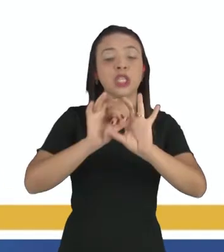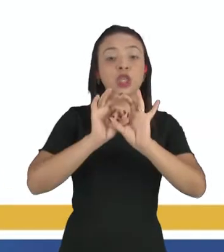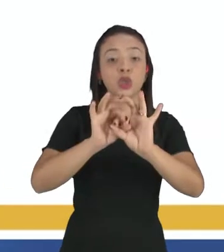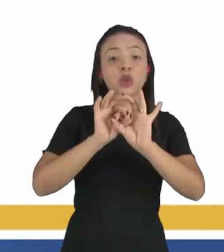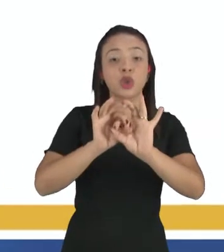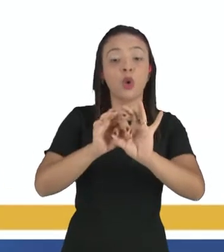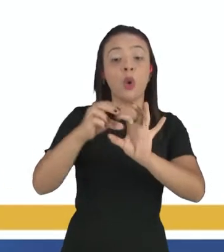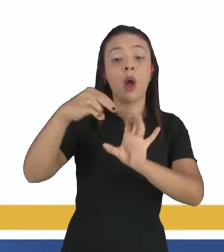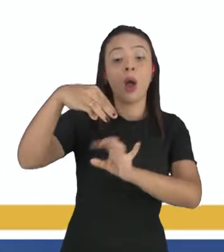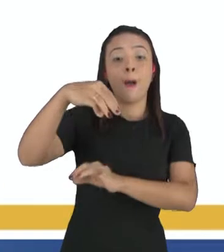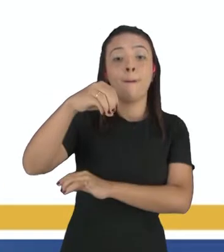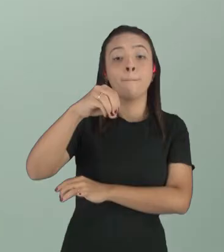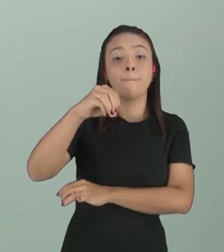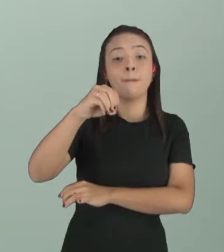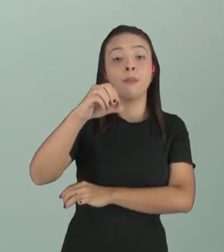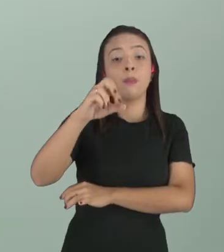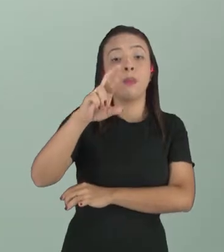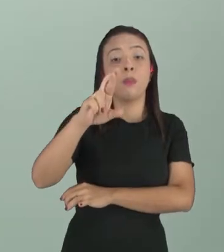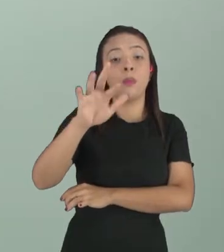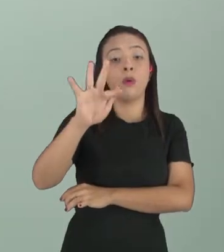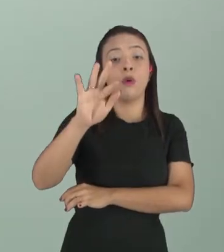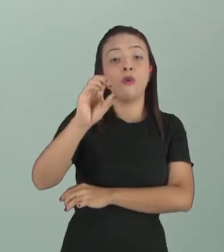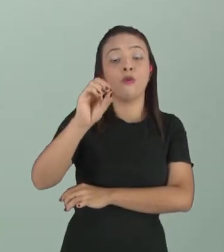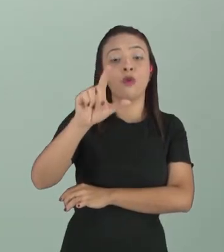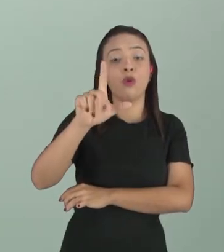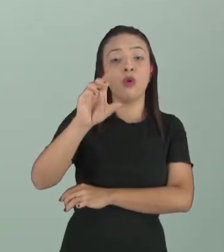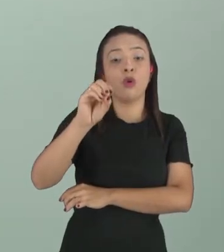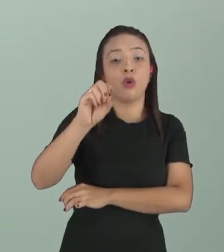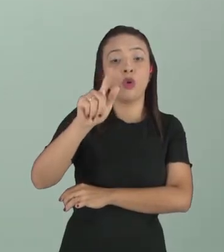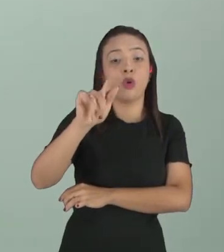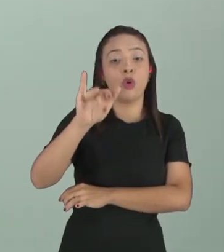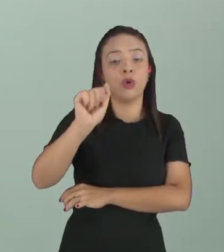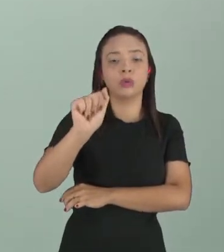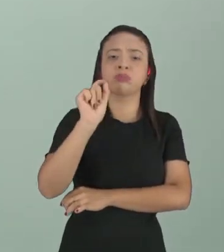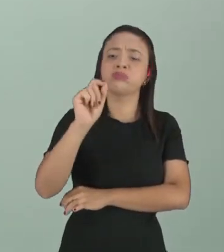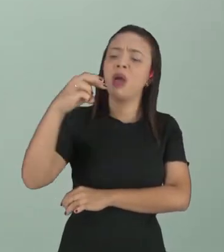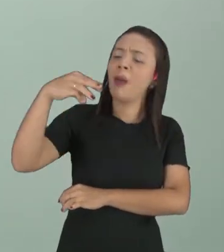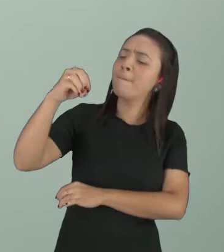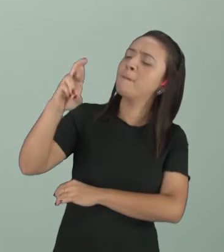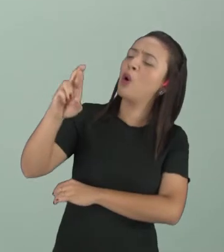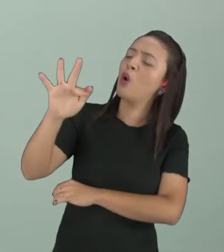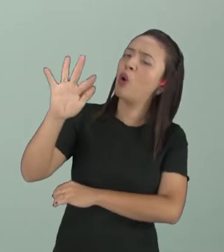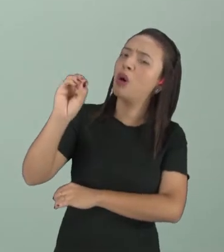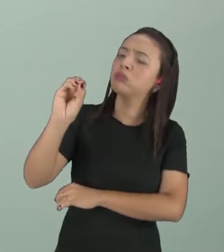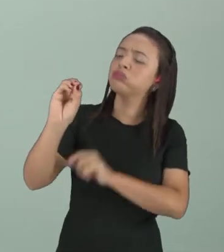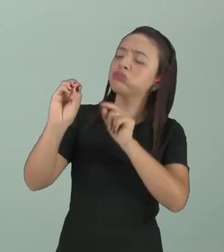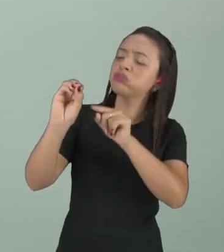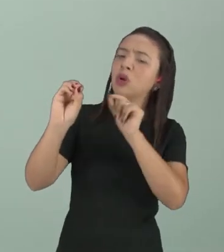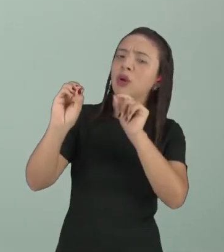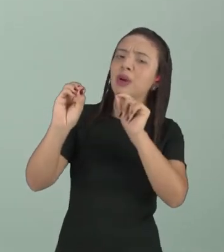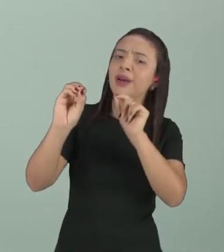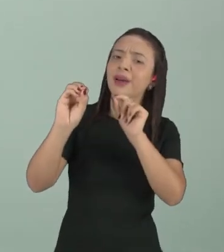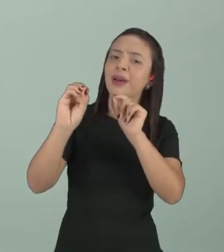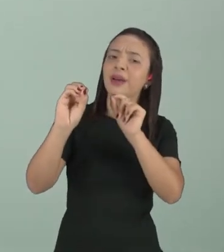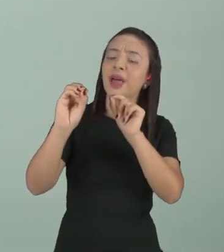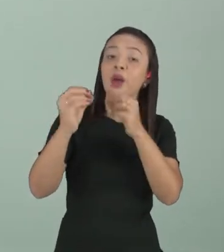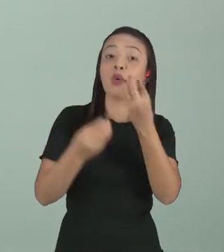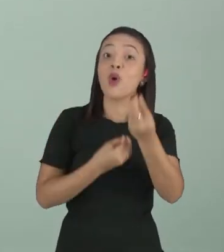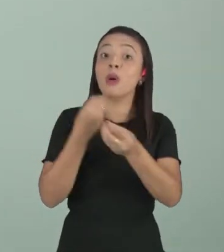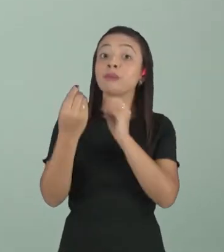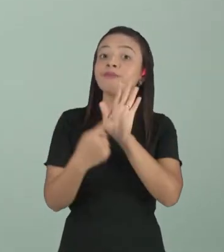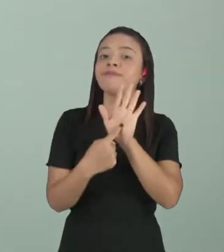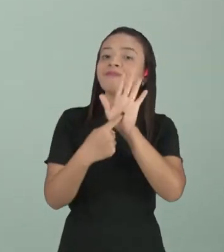a morfologia e a sintaxe. O que é morfo? É a forma, é como se